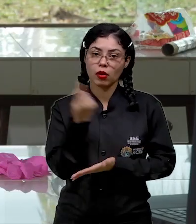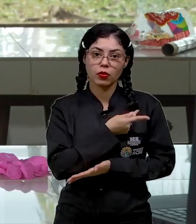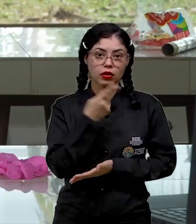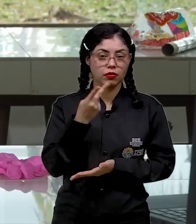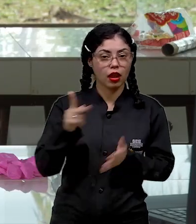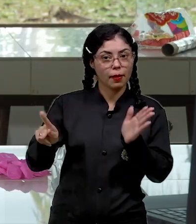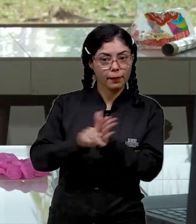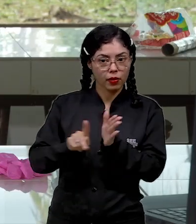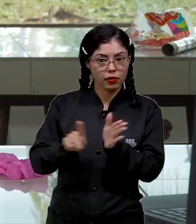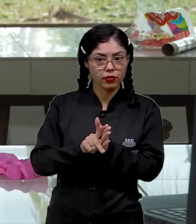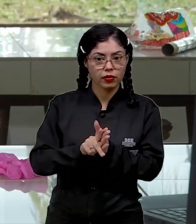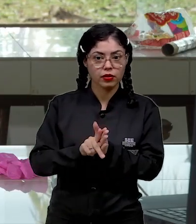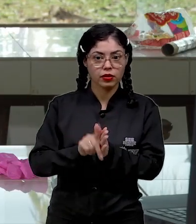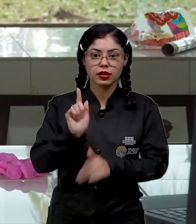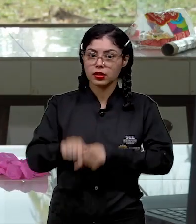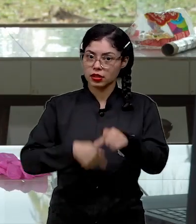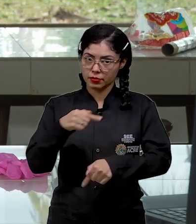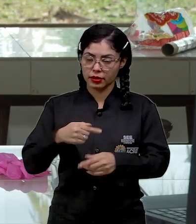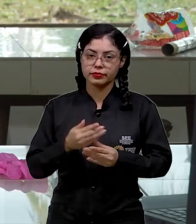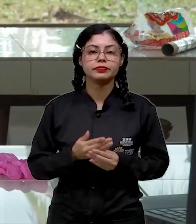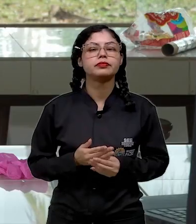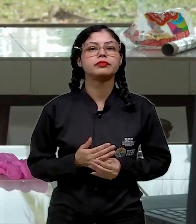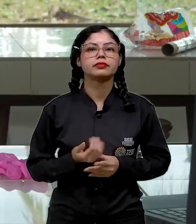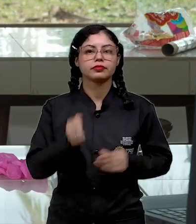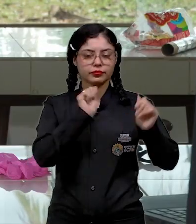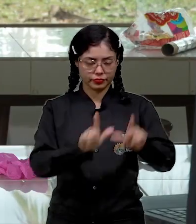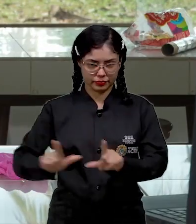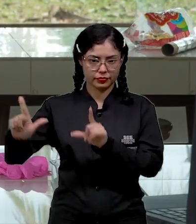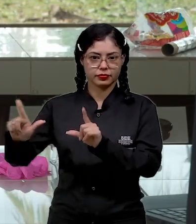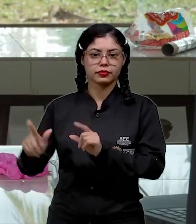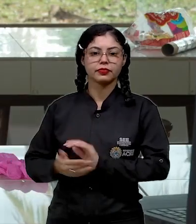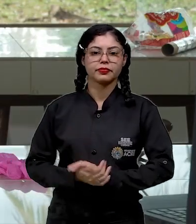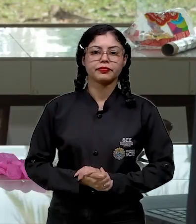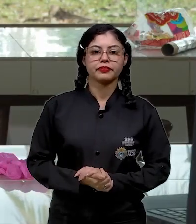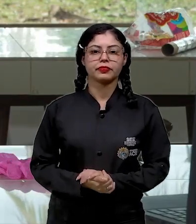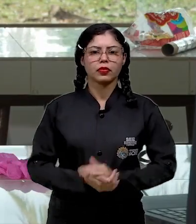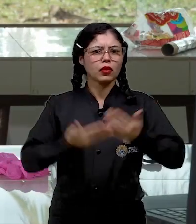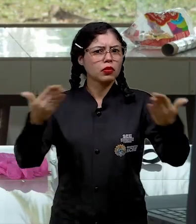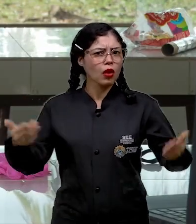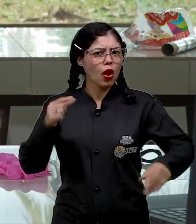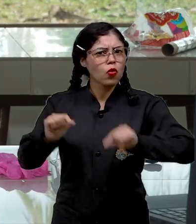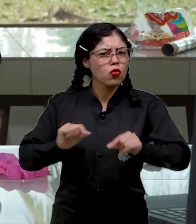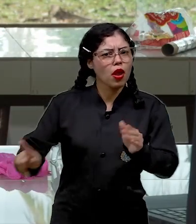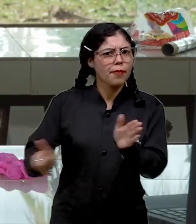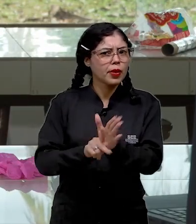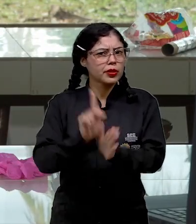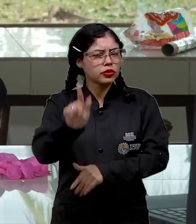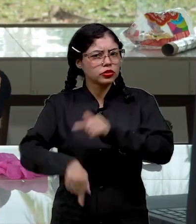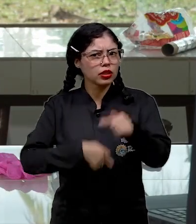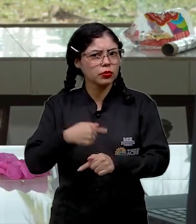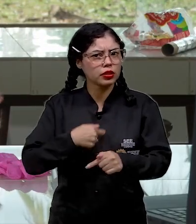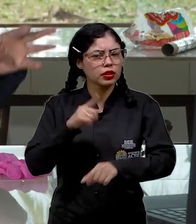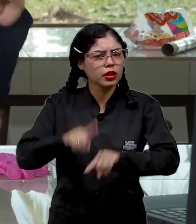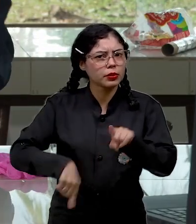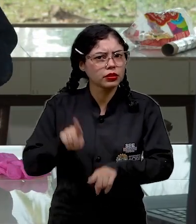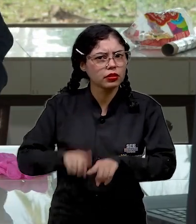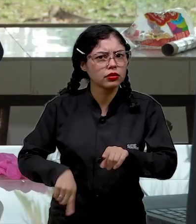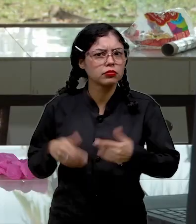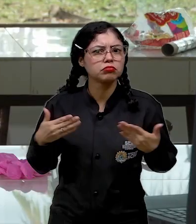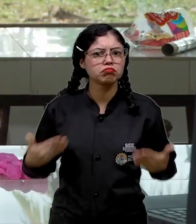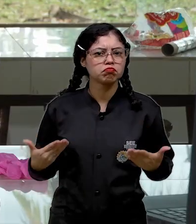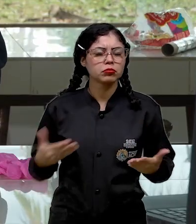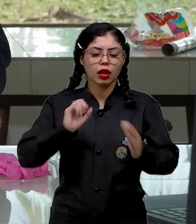as propriedades químicas. Então vamos aqui para os nossos slides. Então, o que é uma propriedade química da matéria, gente?